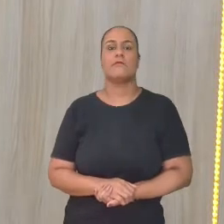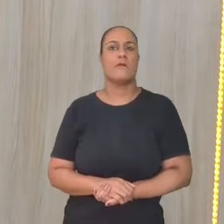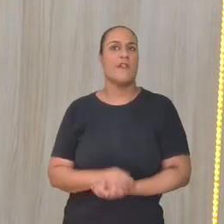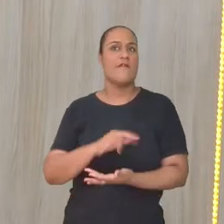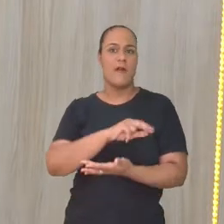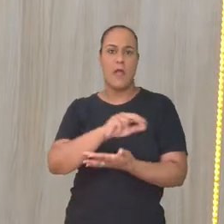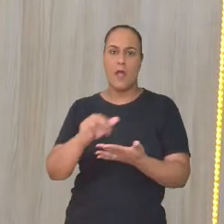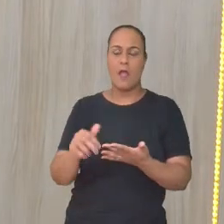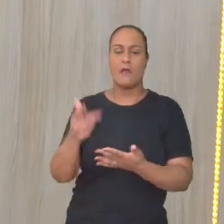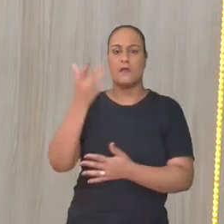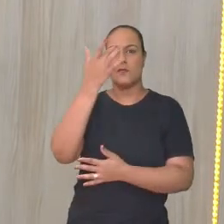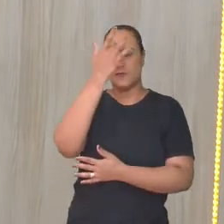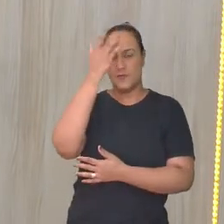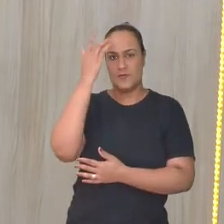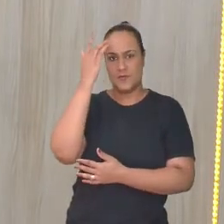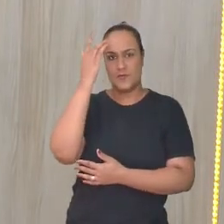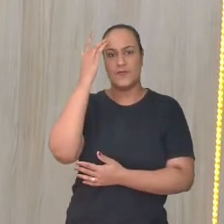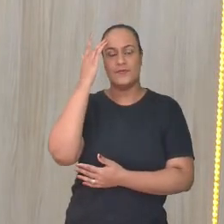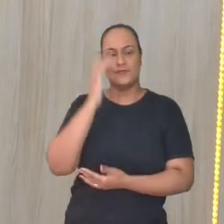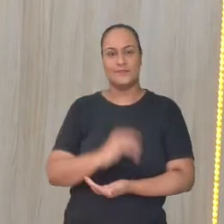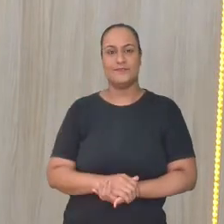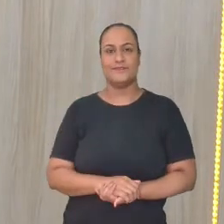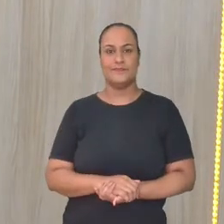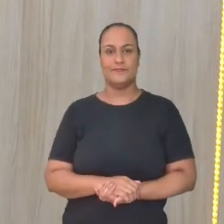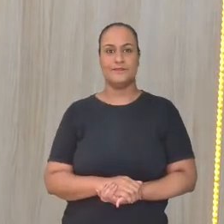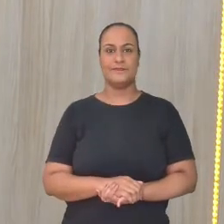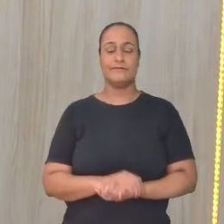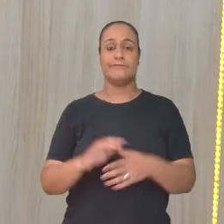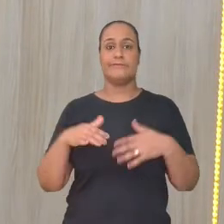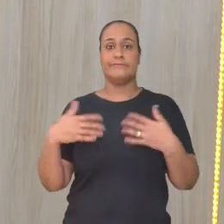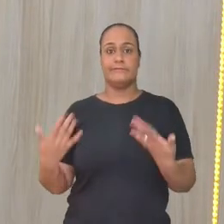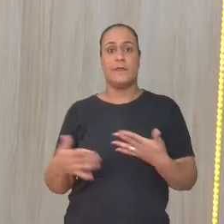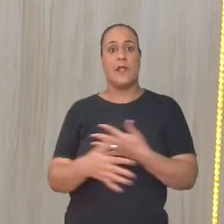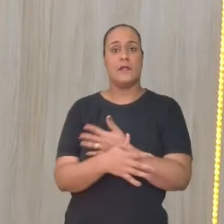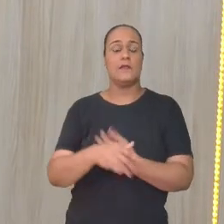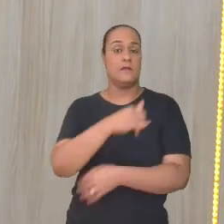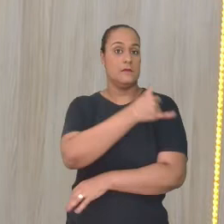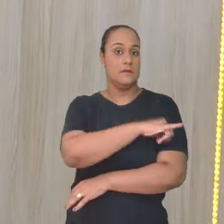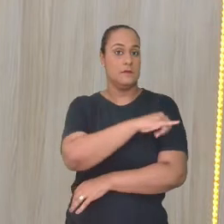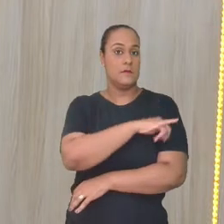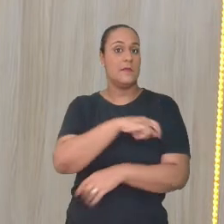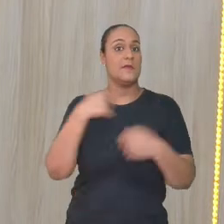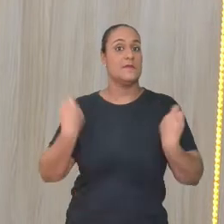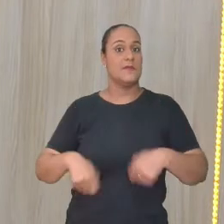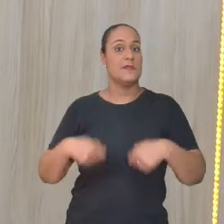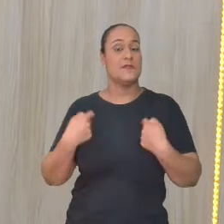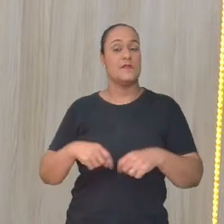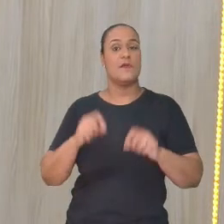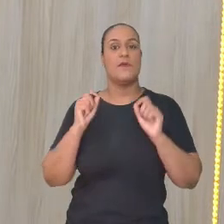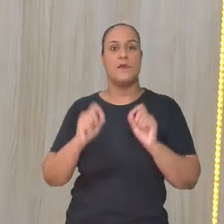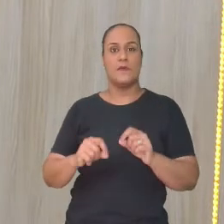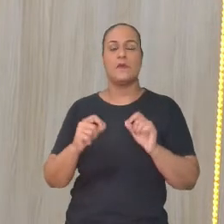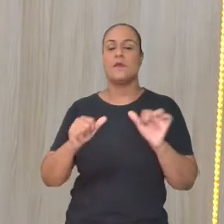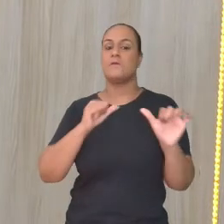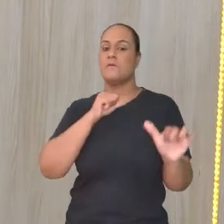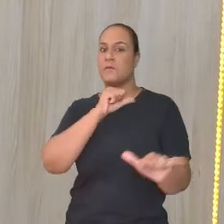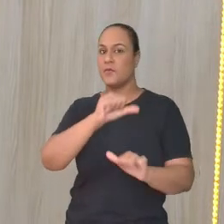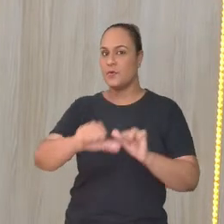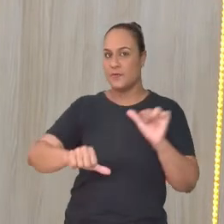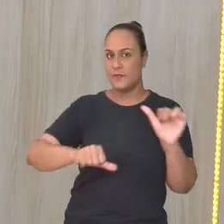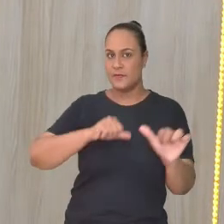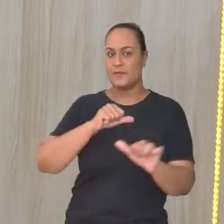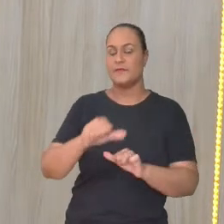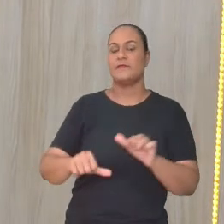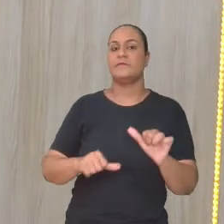militares, enfim, vieram muita gente, e aí a cidade do Rio precisou ser alterada, né? Então,